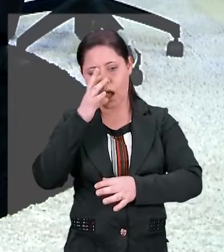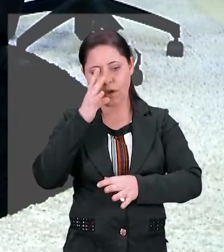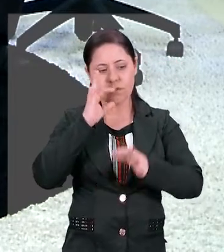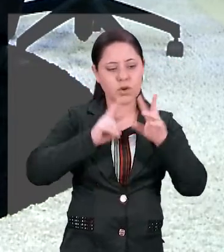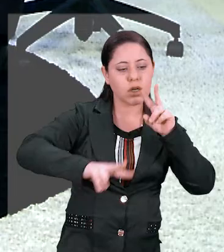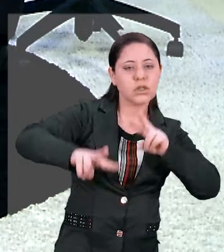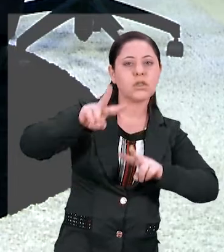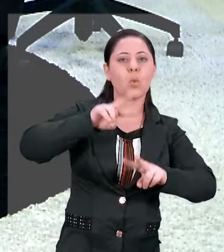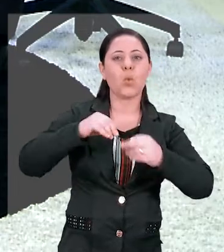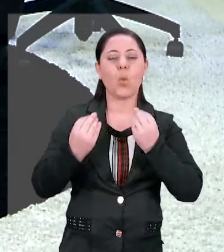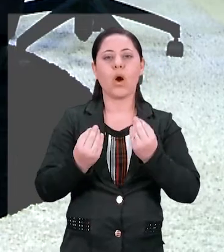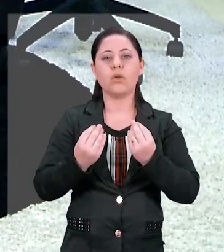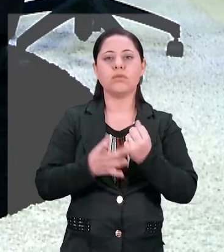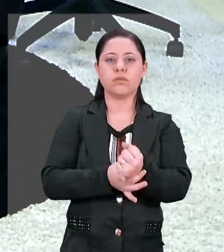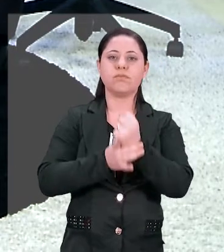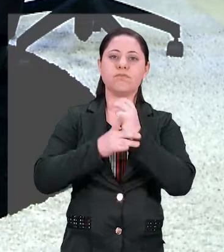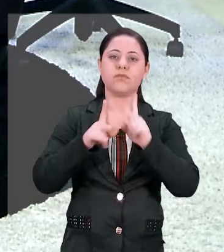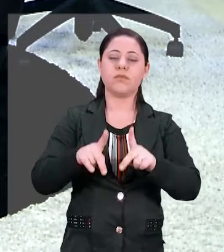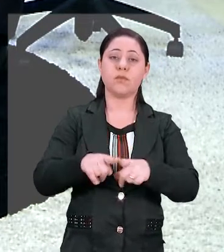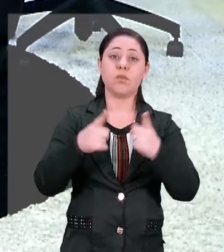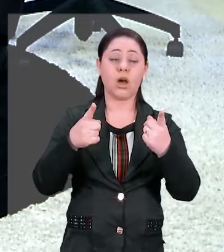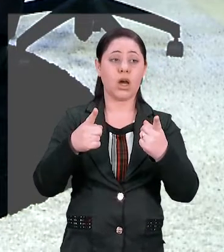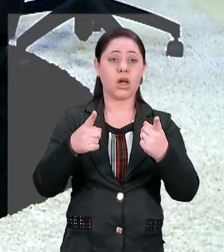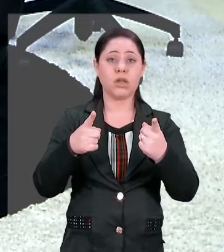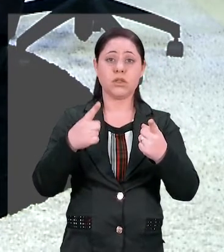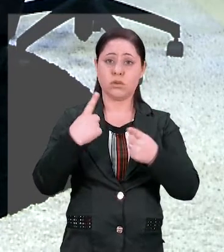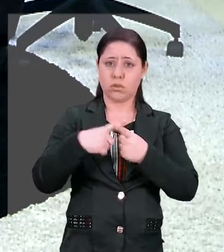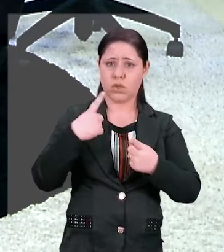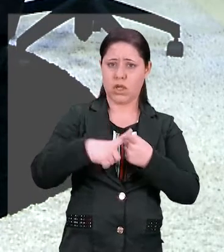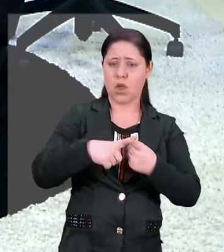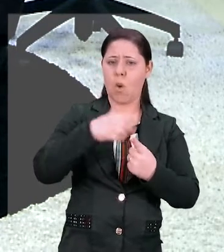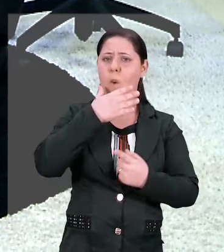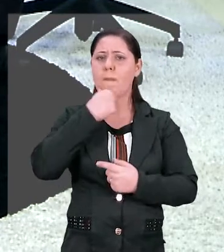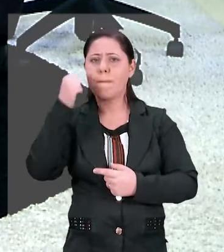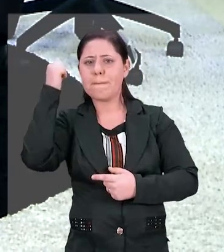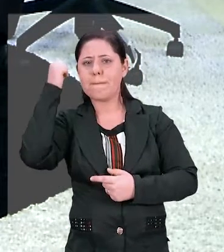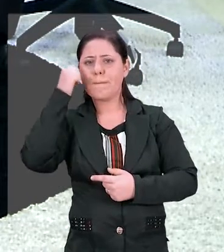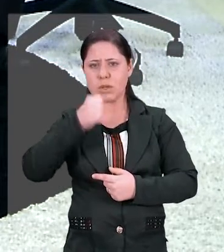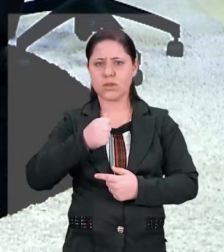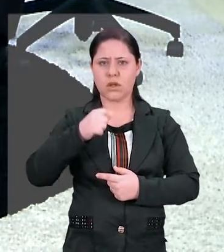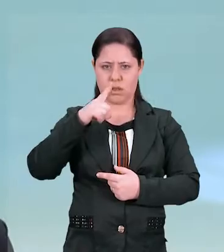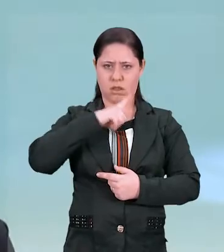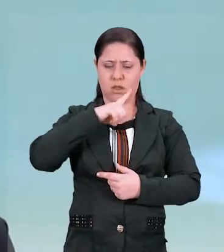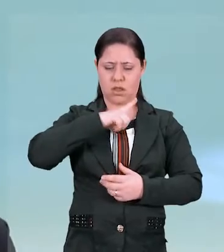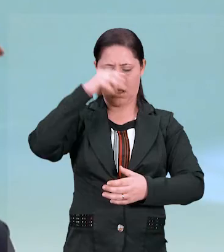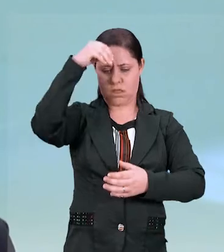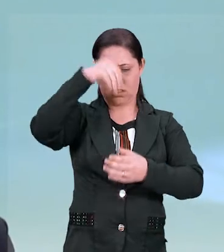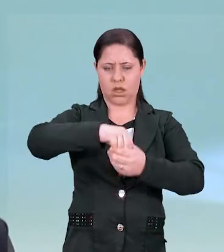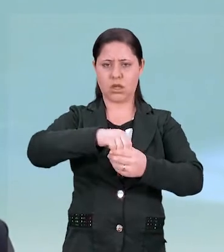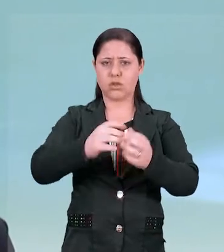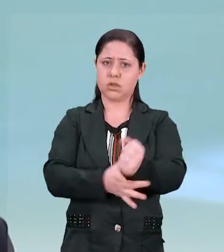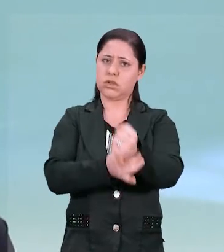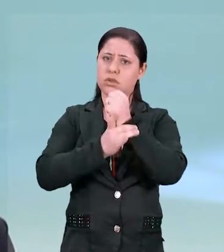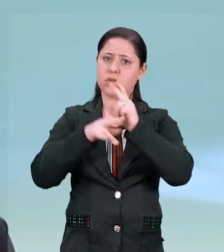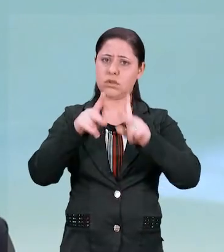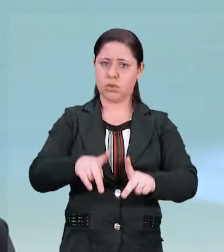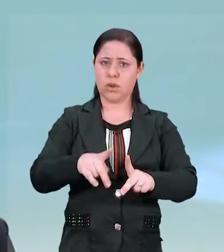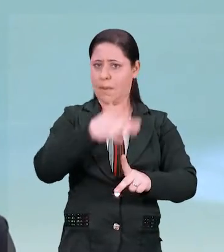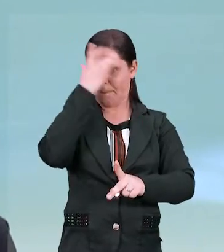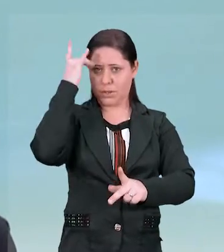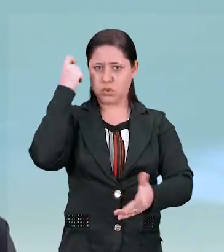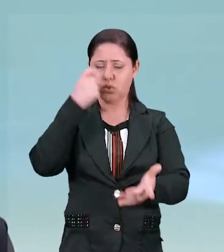Picarelli, exatamente pela abnegação de homens e mulheres e por ter na cúpula da segurança pública pessoas comprometidas com a